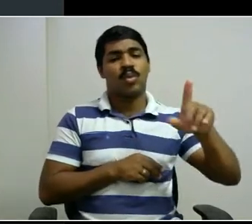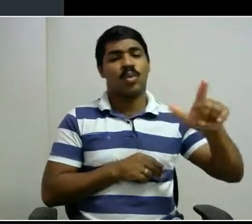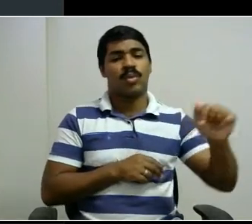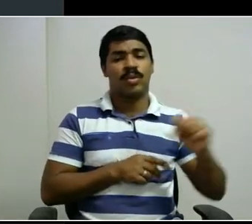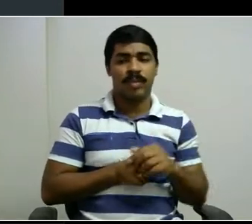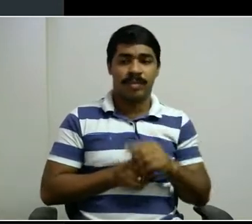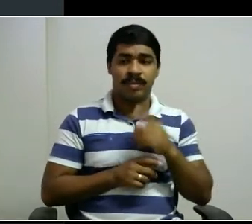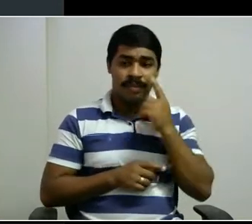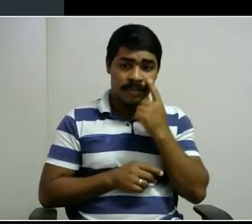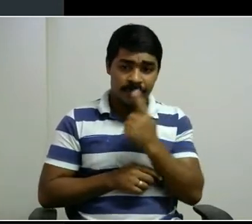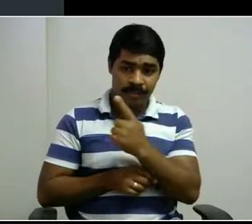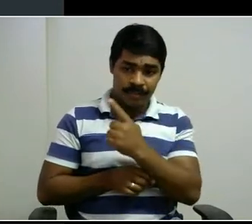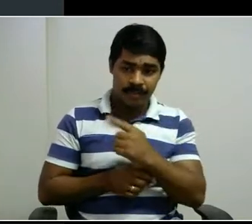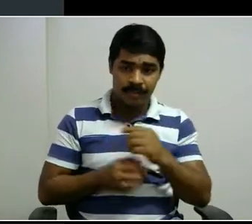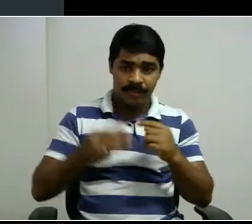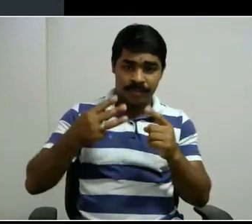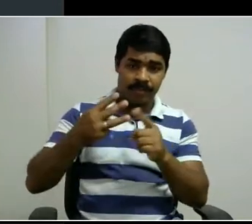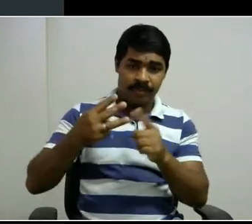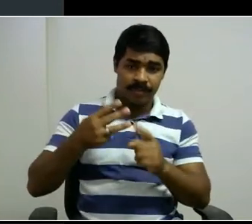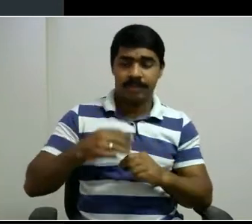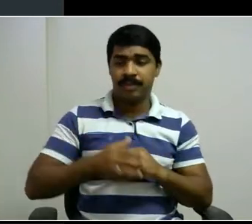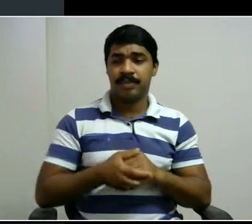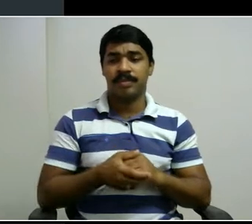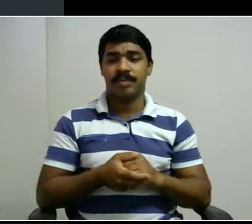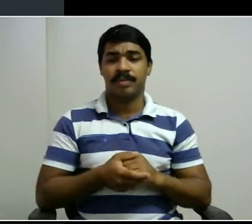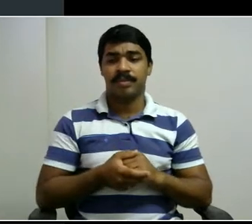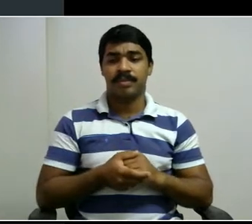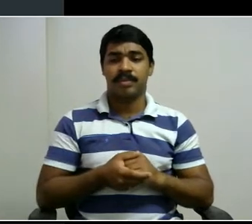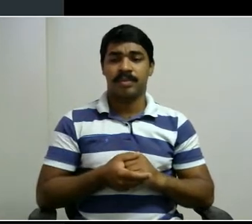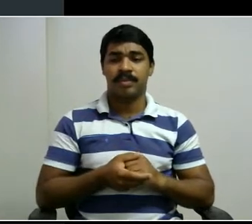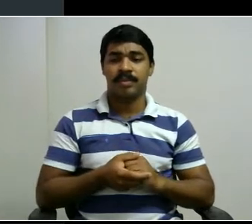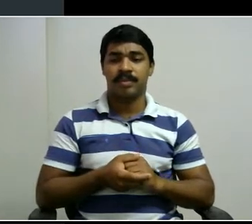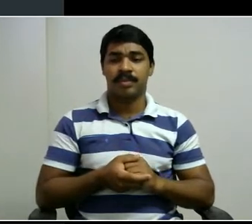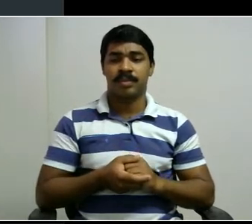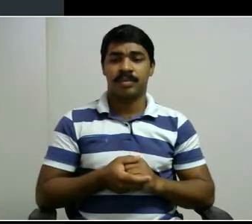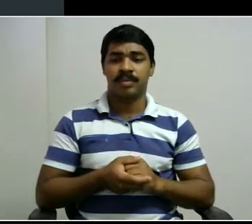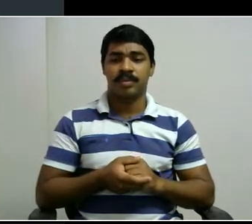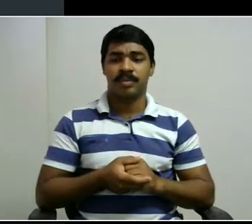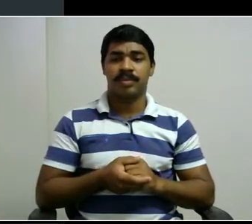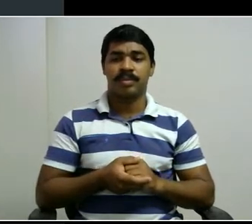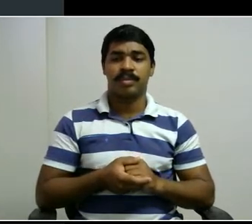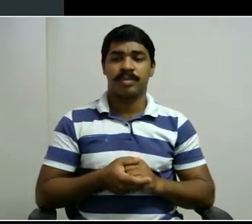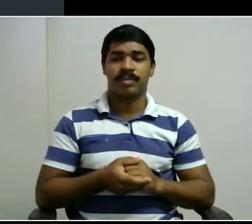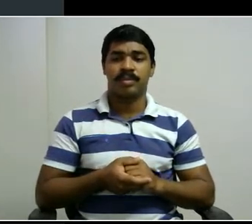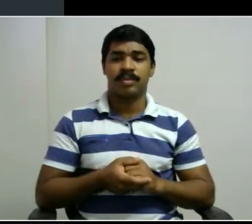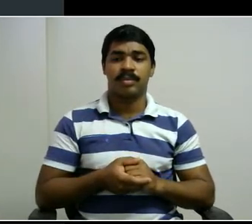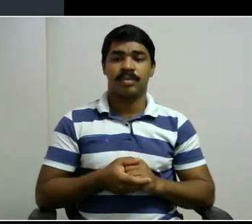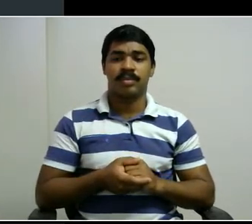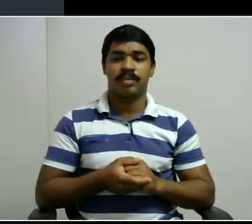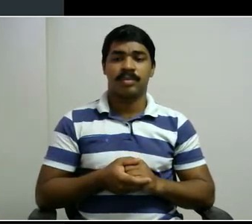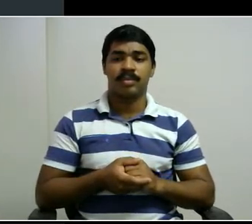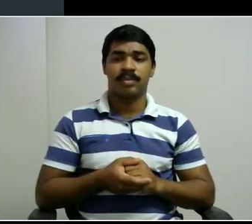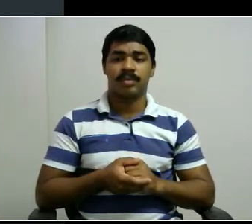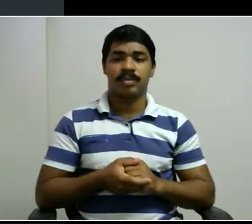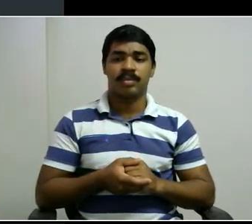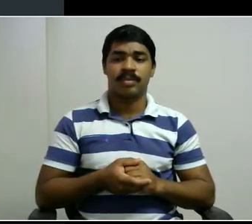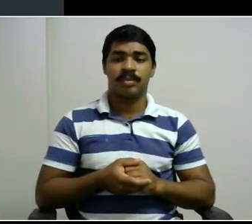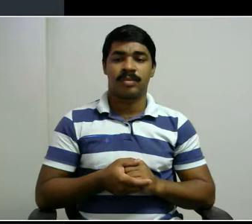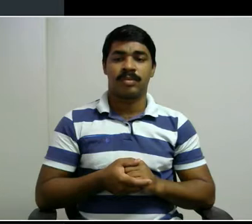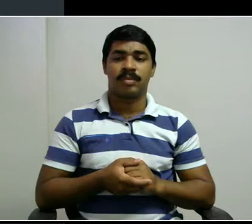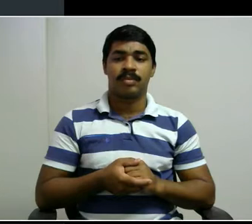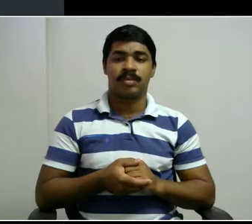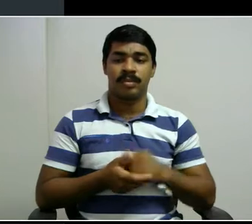E quando a função for maior que 1, a função está sendo maior que zero, portanto, positiva, né? Ó.